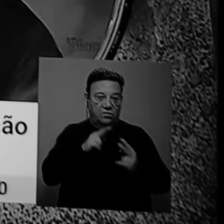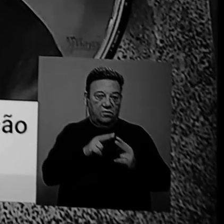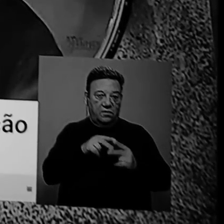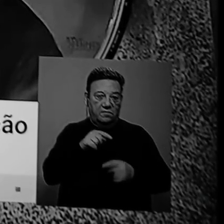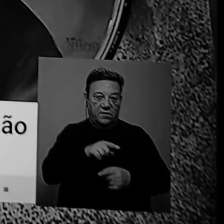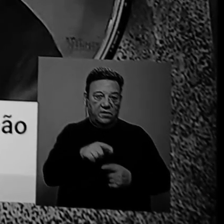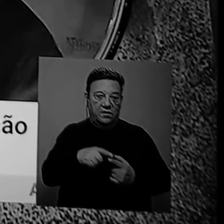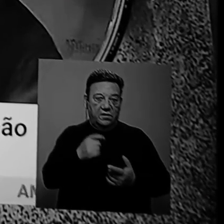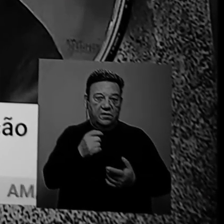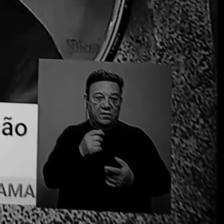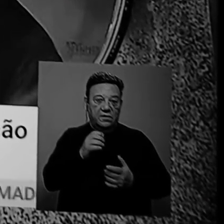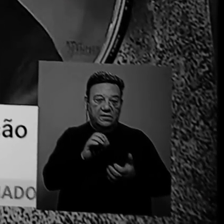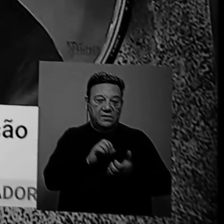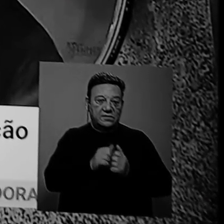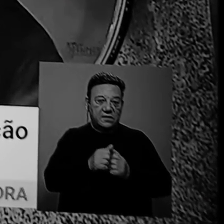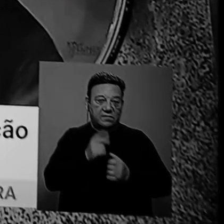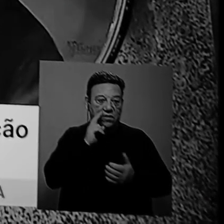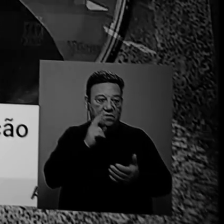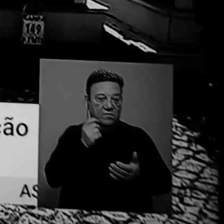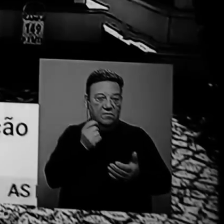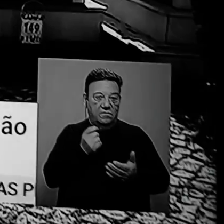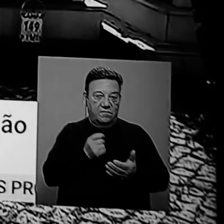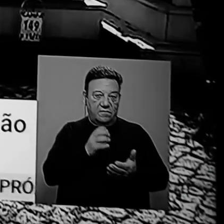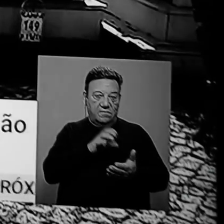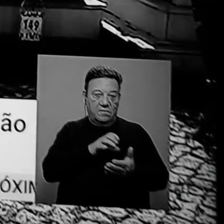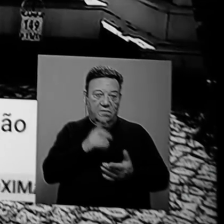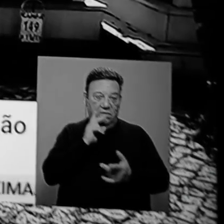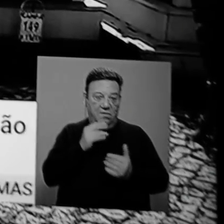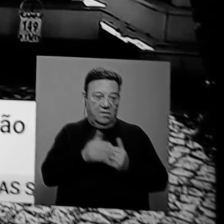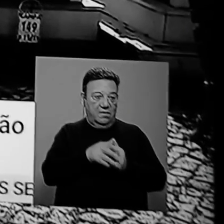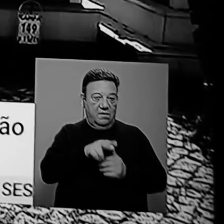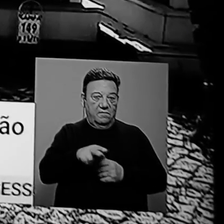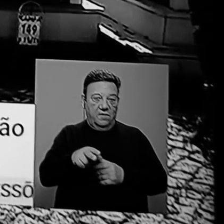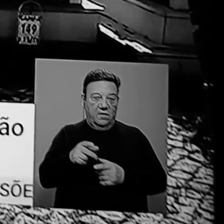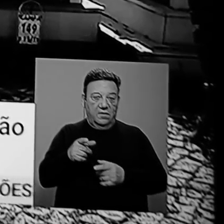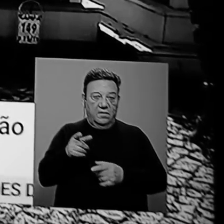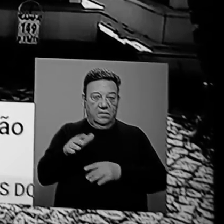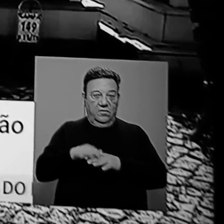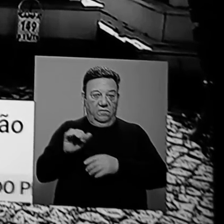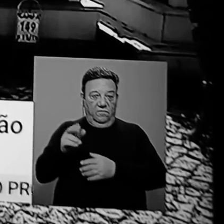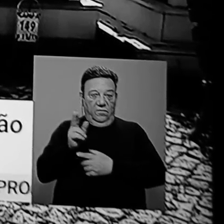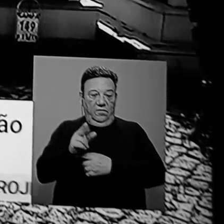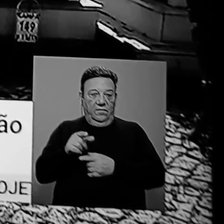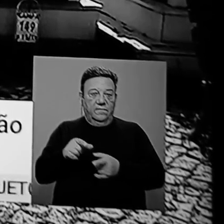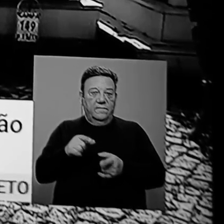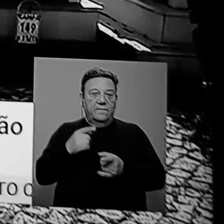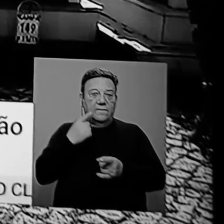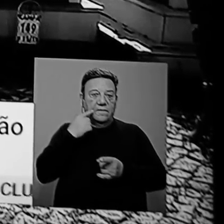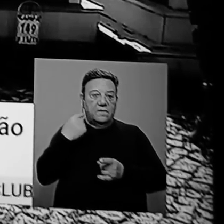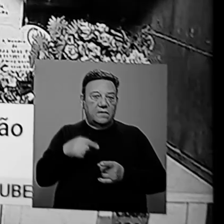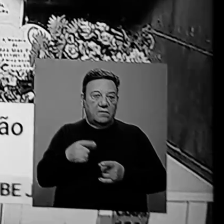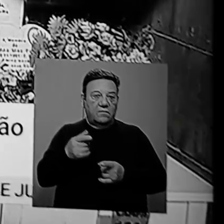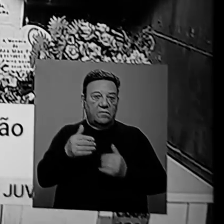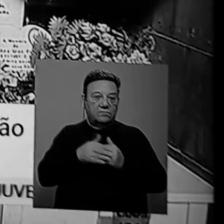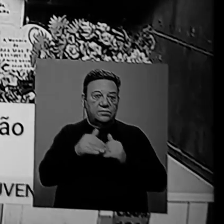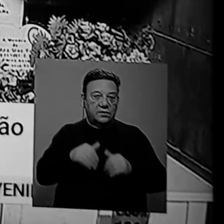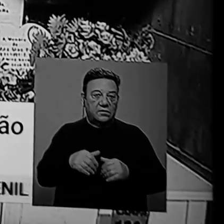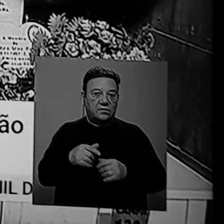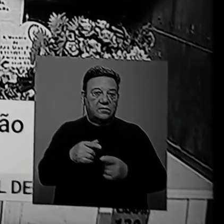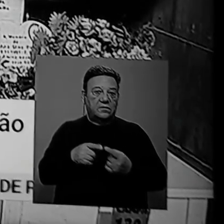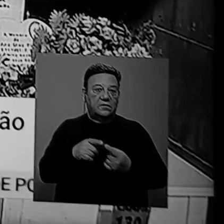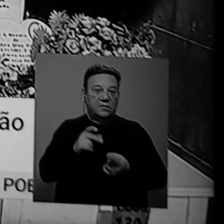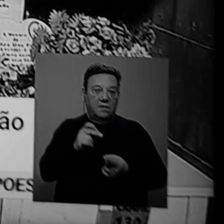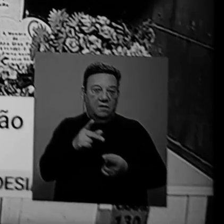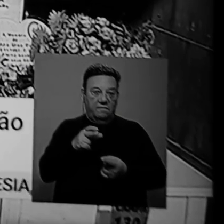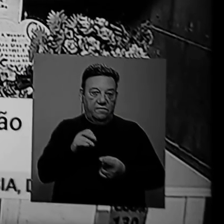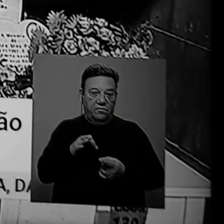aqui, os medalhões cerâmicos que encontramos em várias destas campas. E aqui é onde estão então sepultados os restos mortais